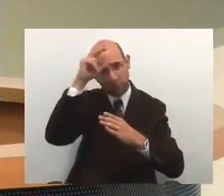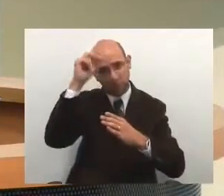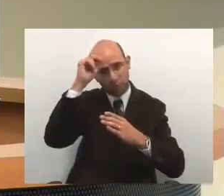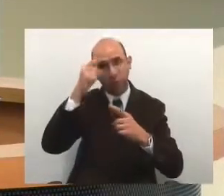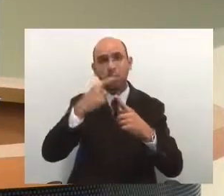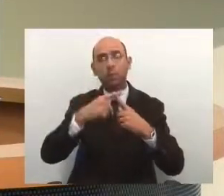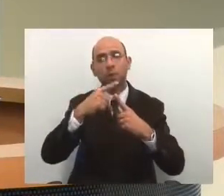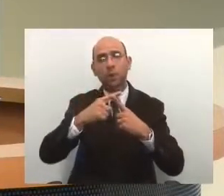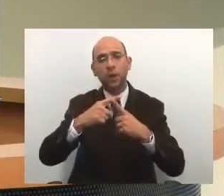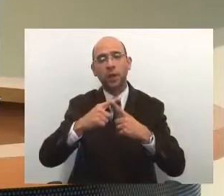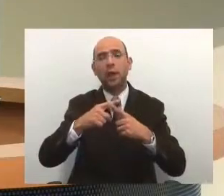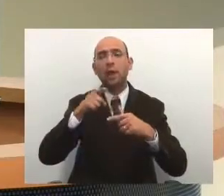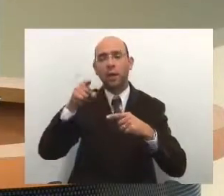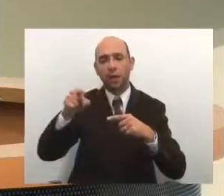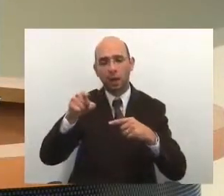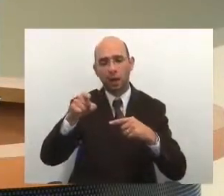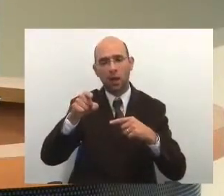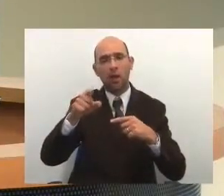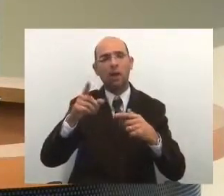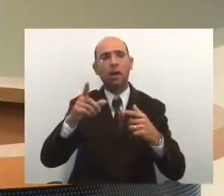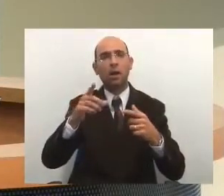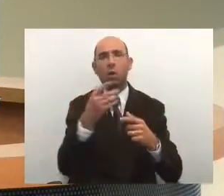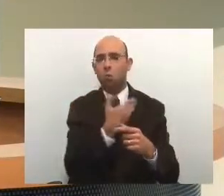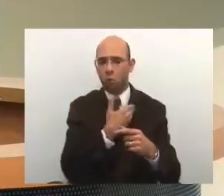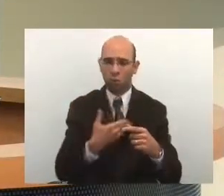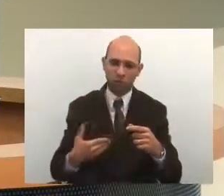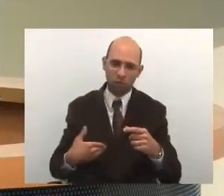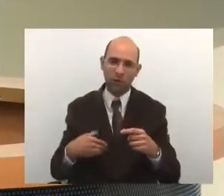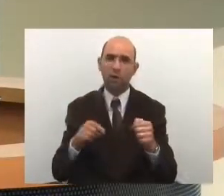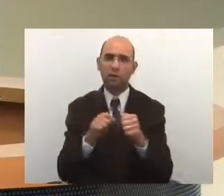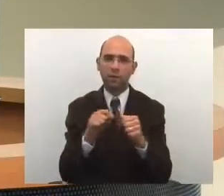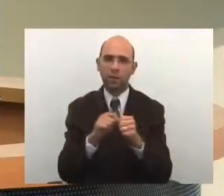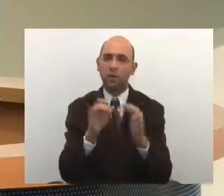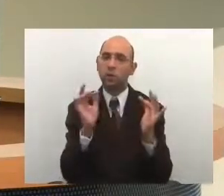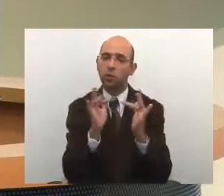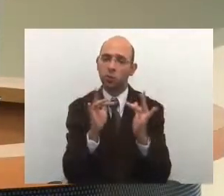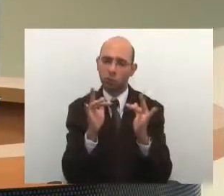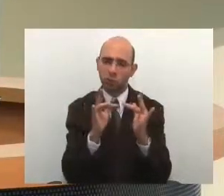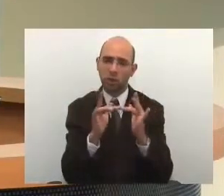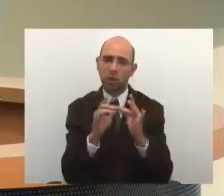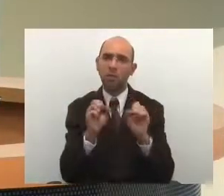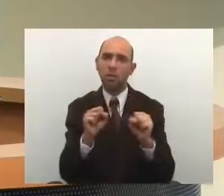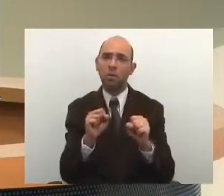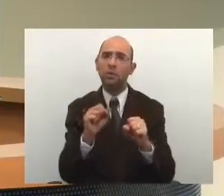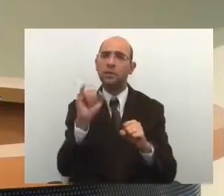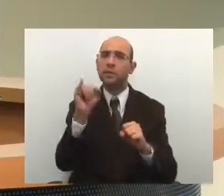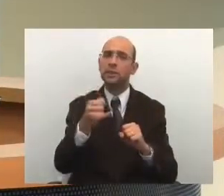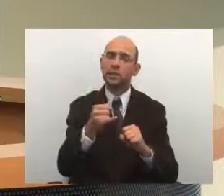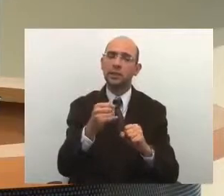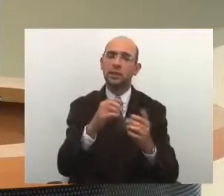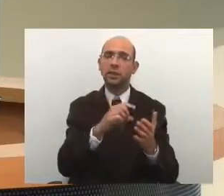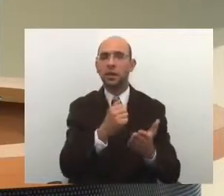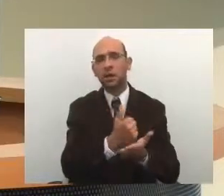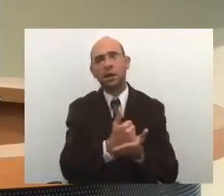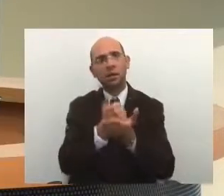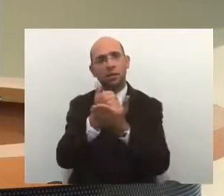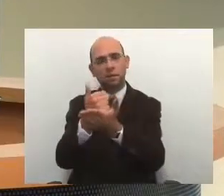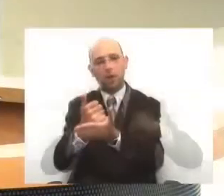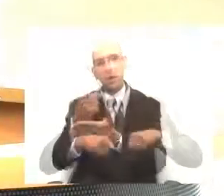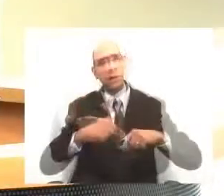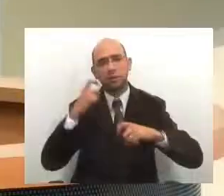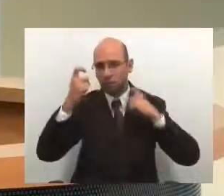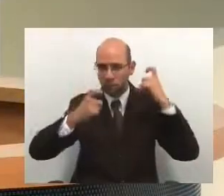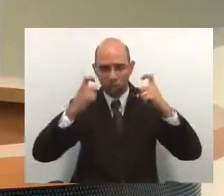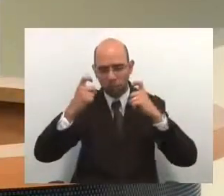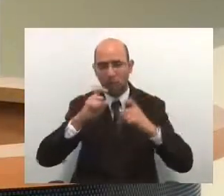permite que o executivo faça parcerias para assim poder encaminhar para que o referido exame seja